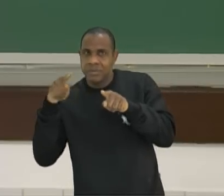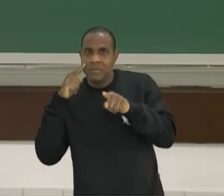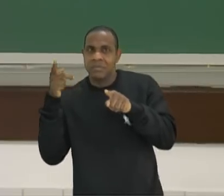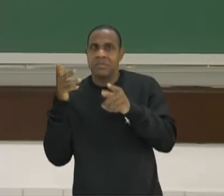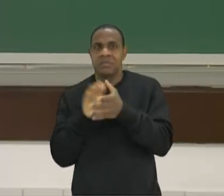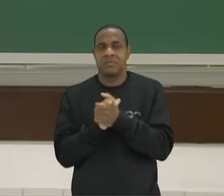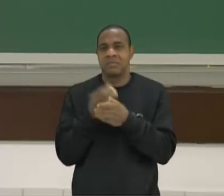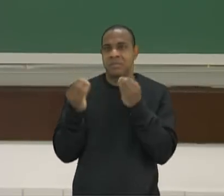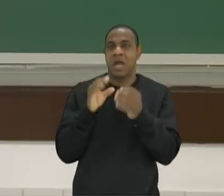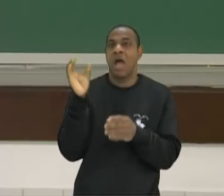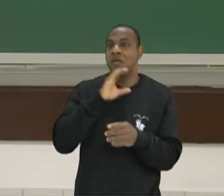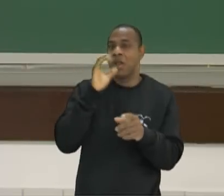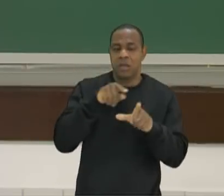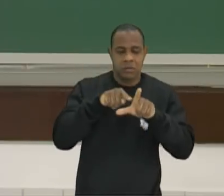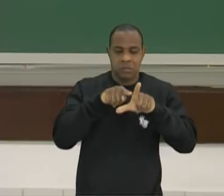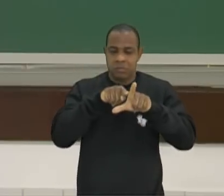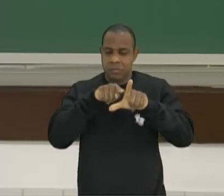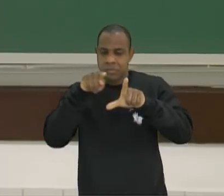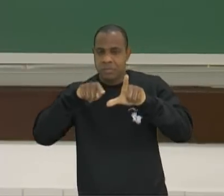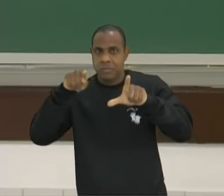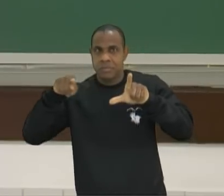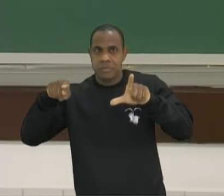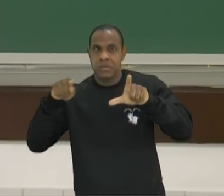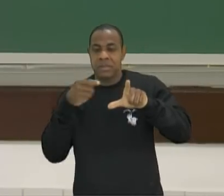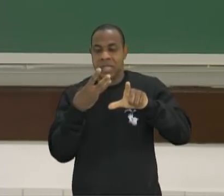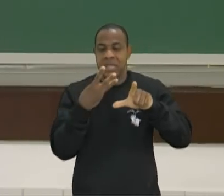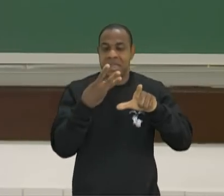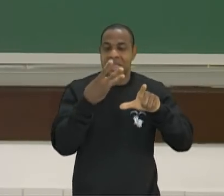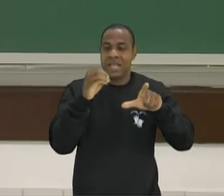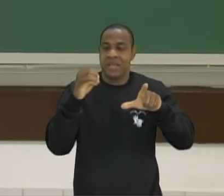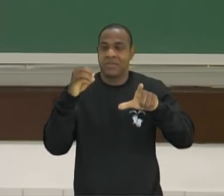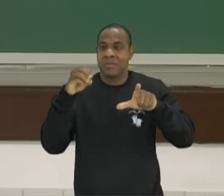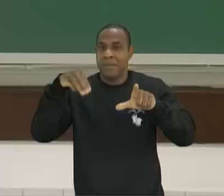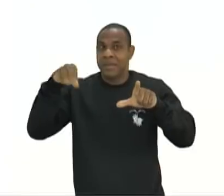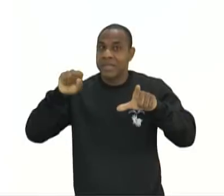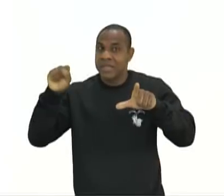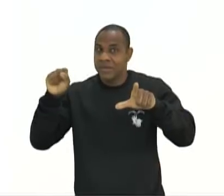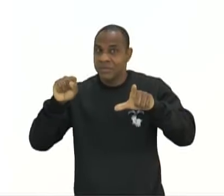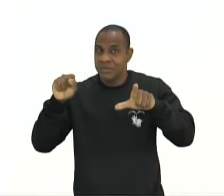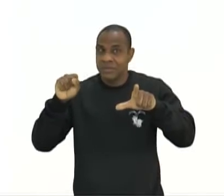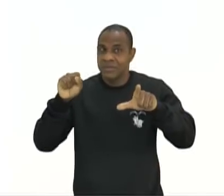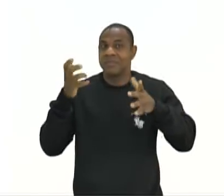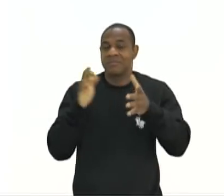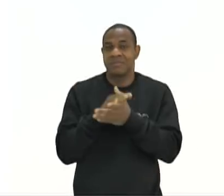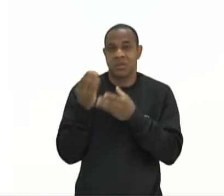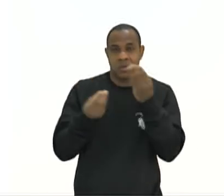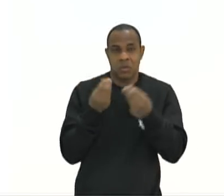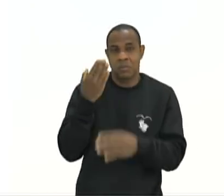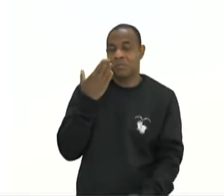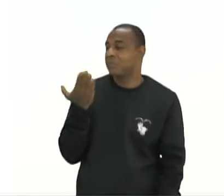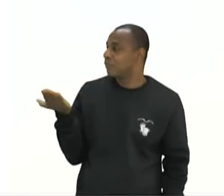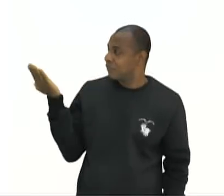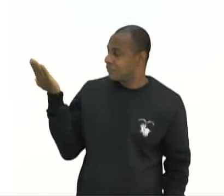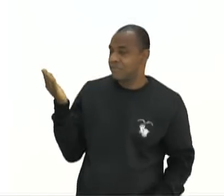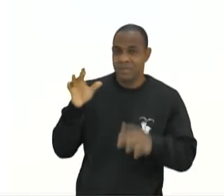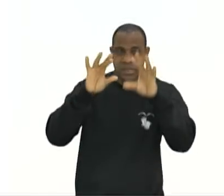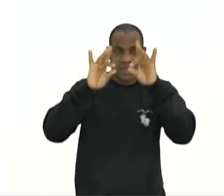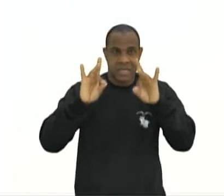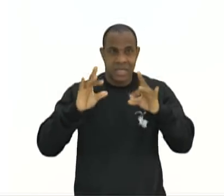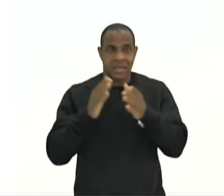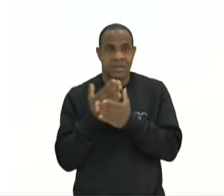referência é a velocidade de propagação, 300 metros por segundo, e a discriminação do gráfico, que vamos verificar de maneira mais detalhada